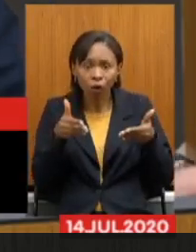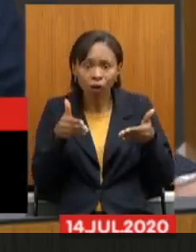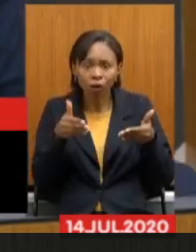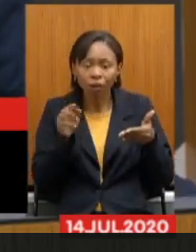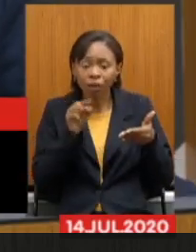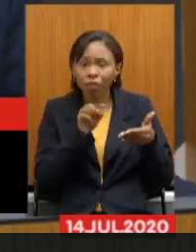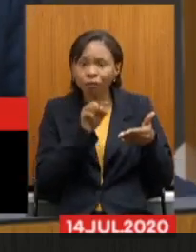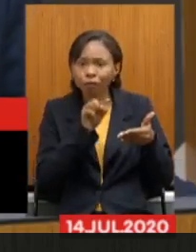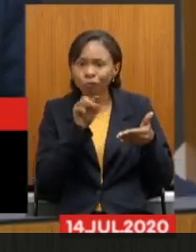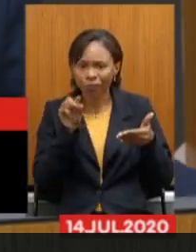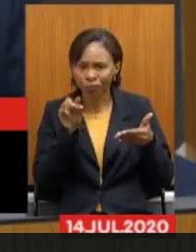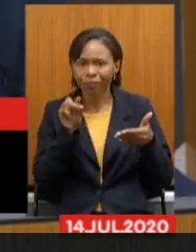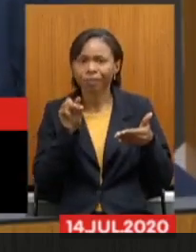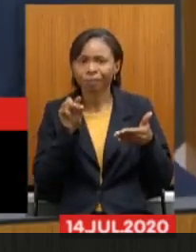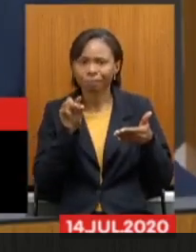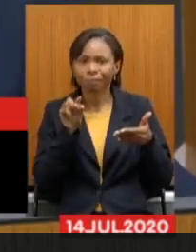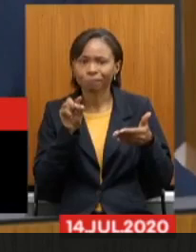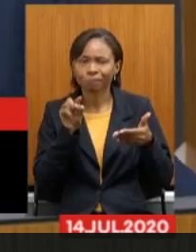caríssimo